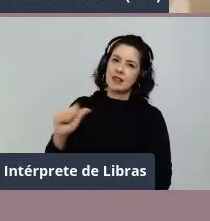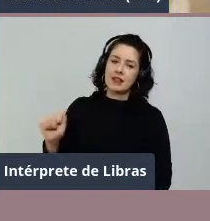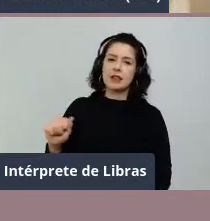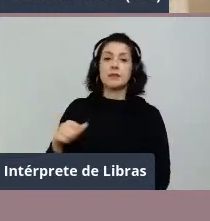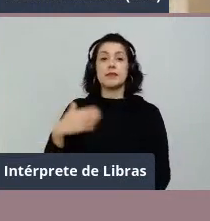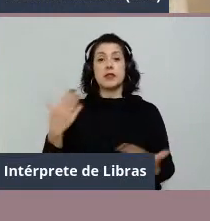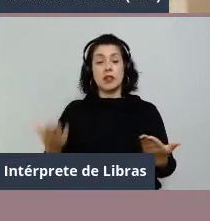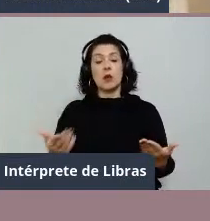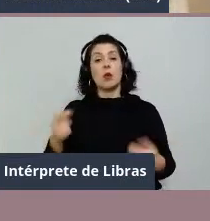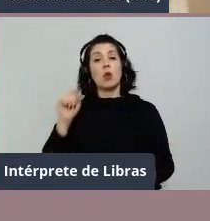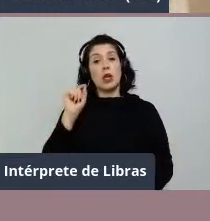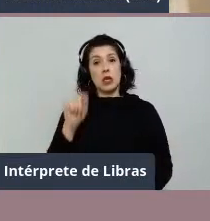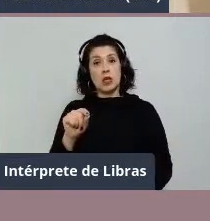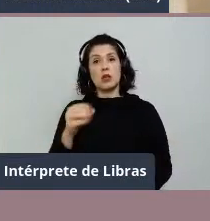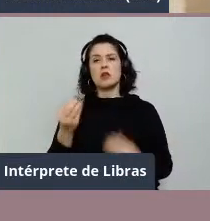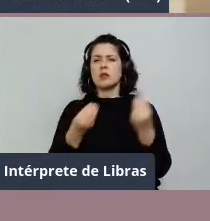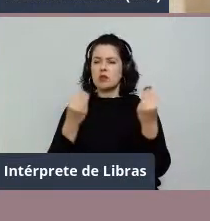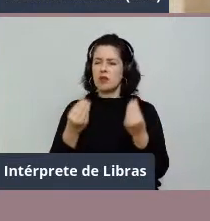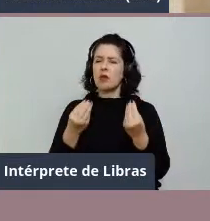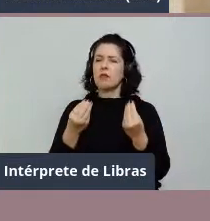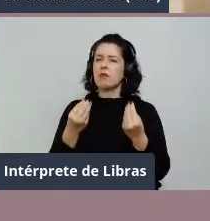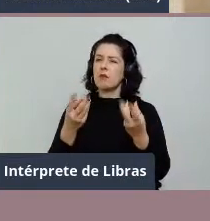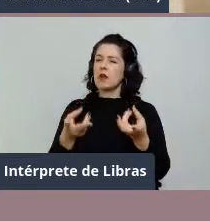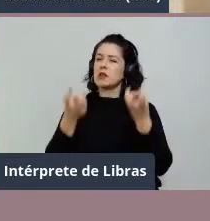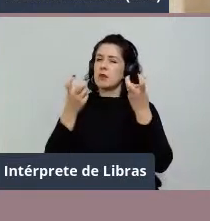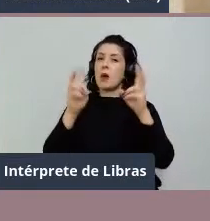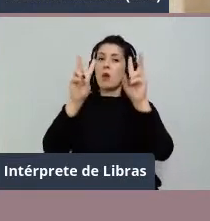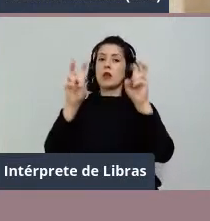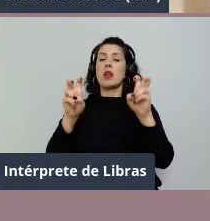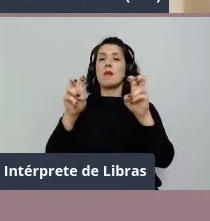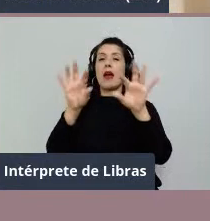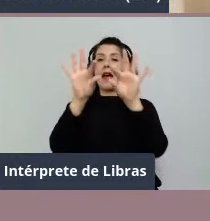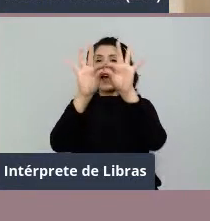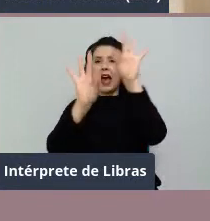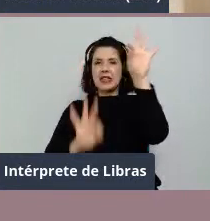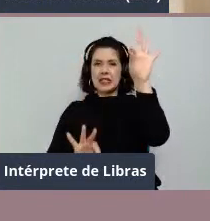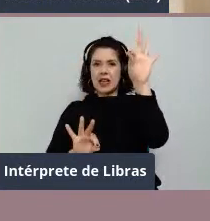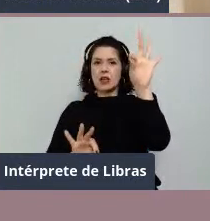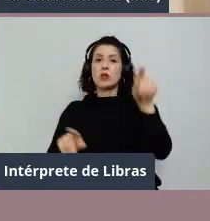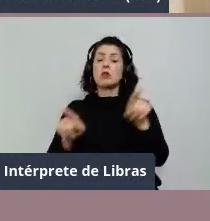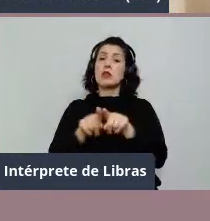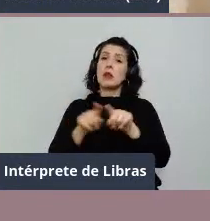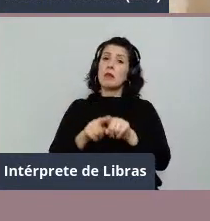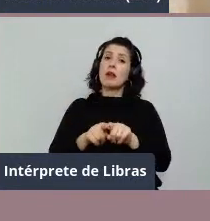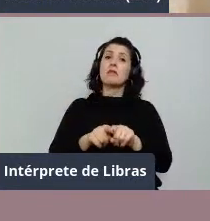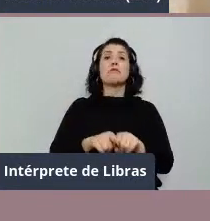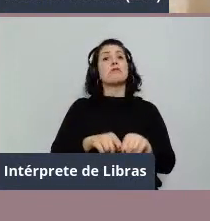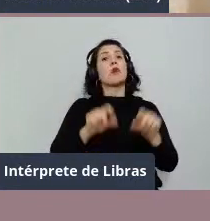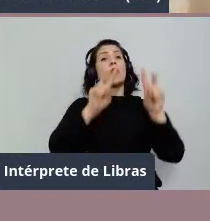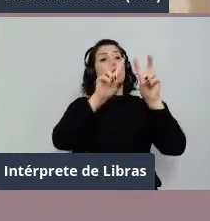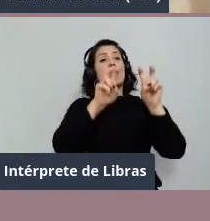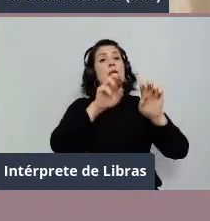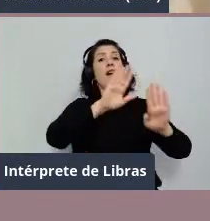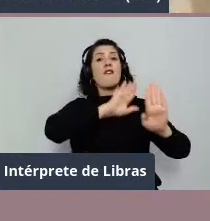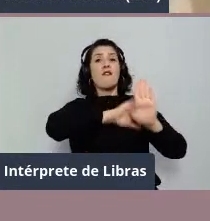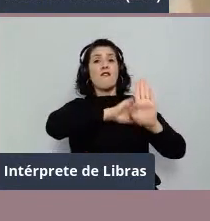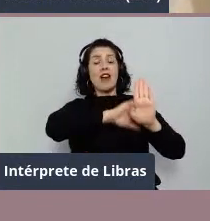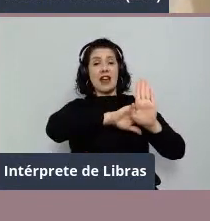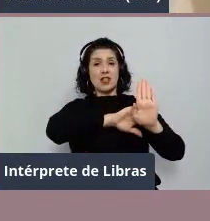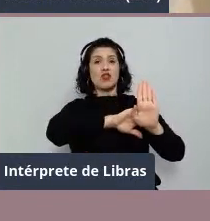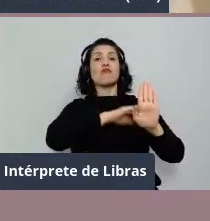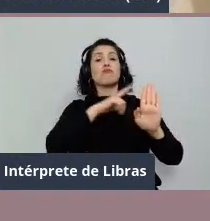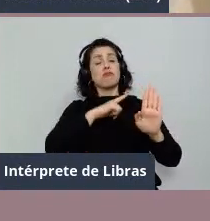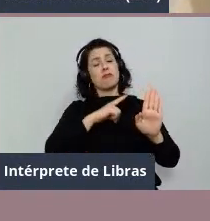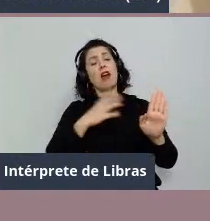presença do campo, do rasgado, mas está também presente o verso. No verso tem